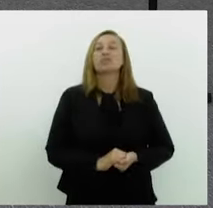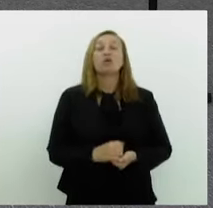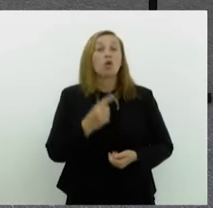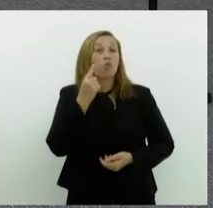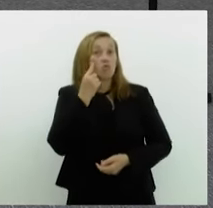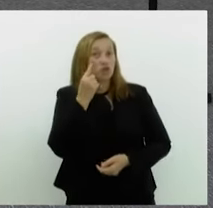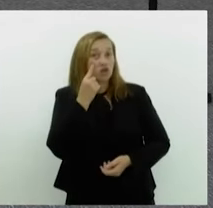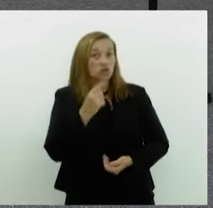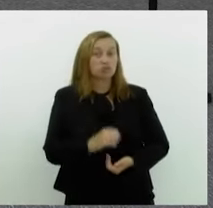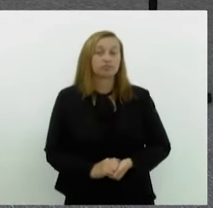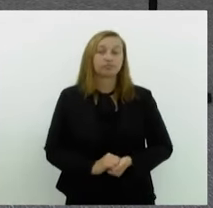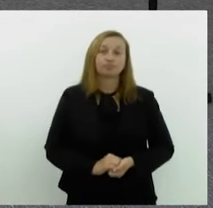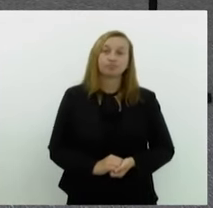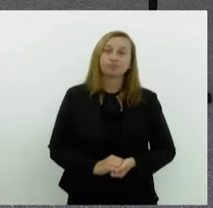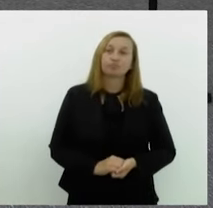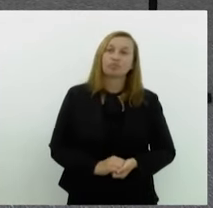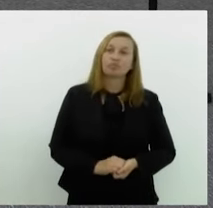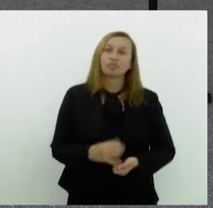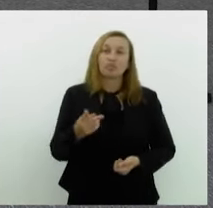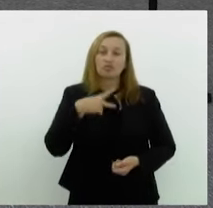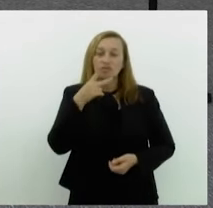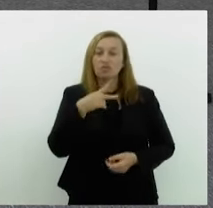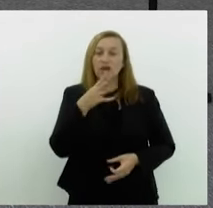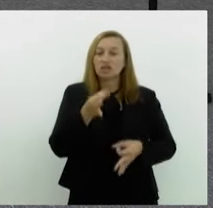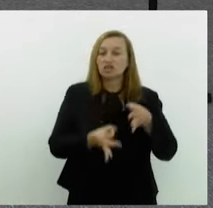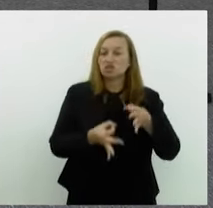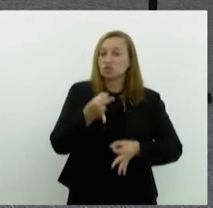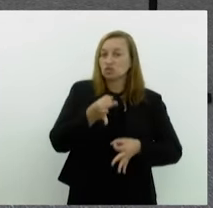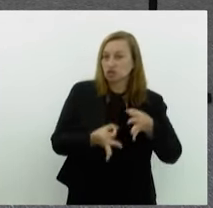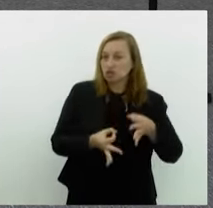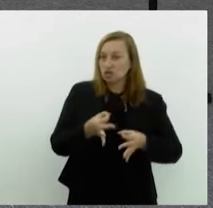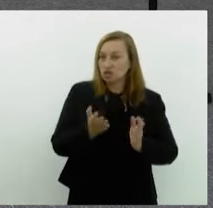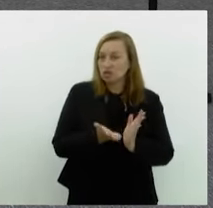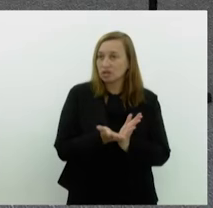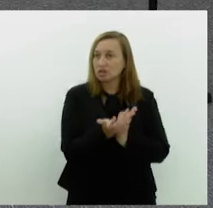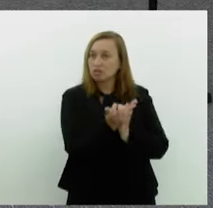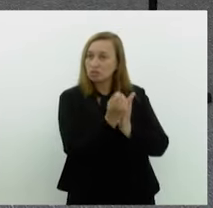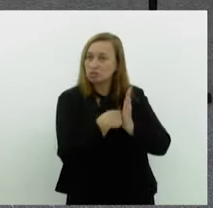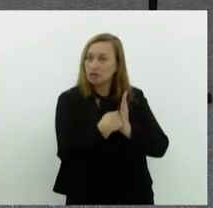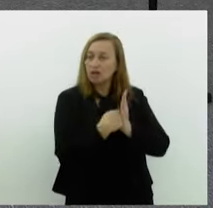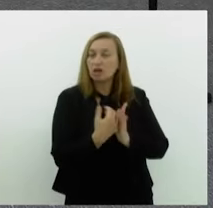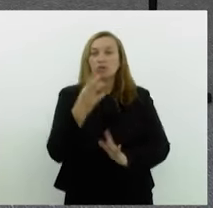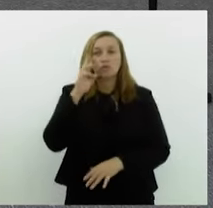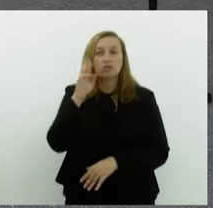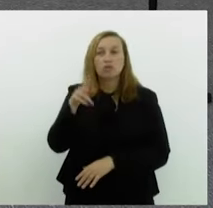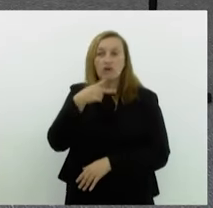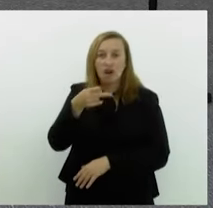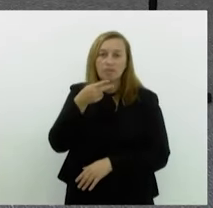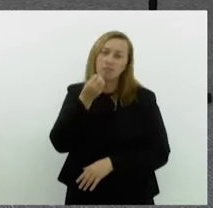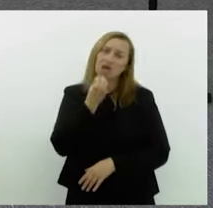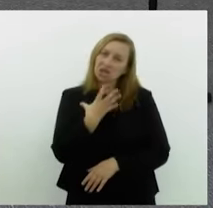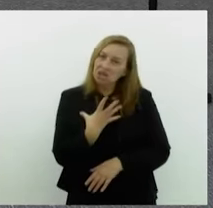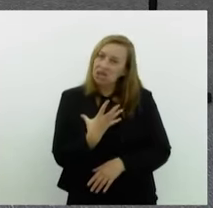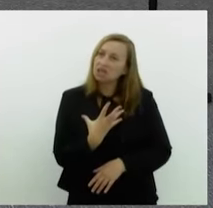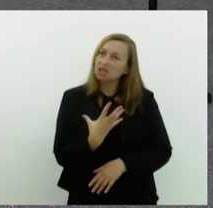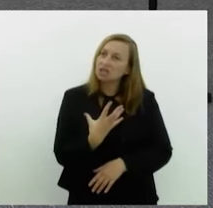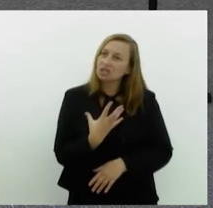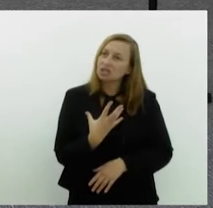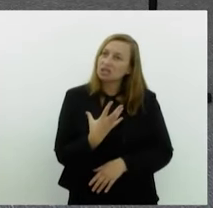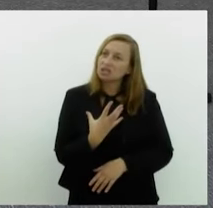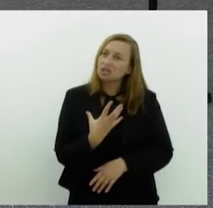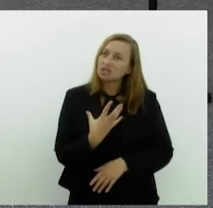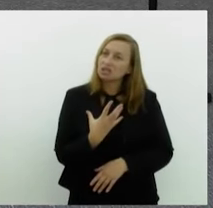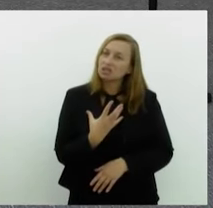vejo que, quando a gente fala de justiça tributária, Vossa Excelência faz bem em taxar os mais